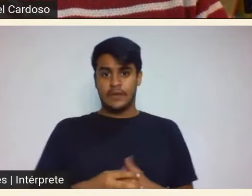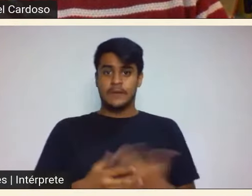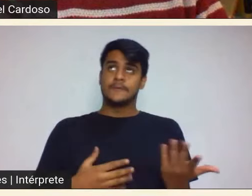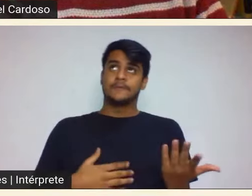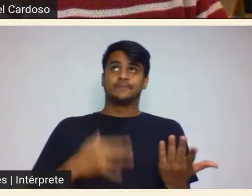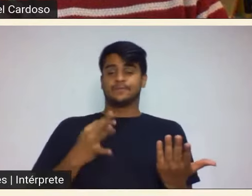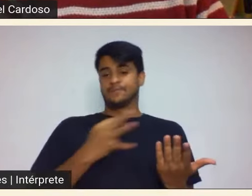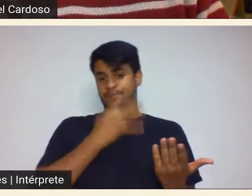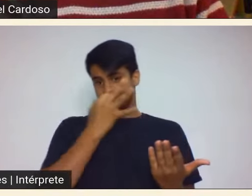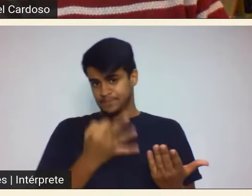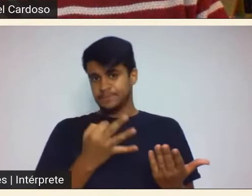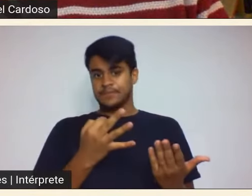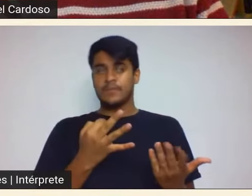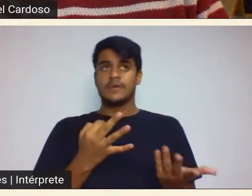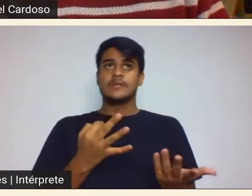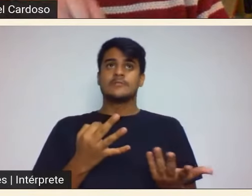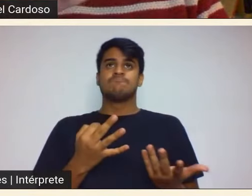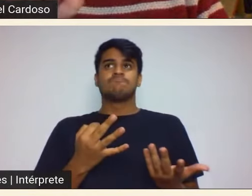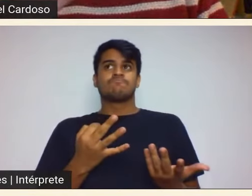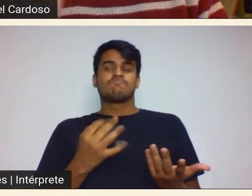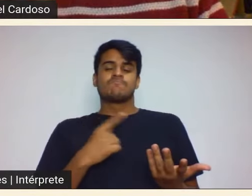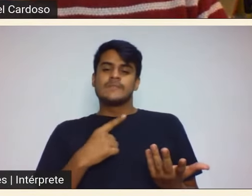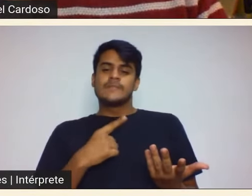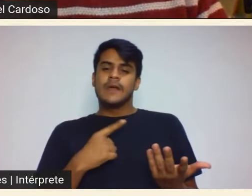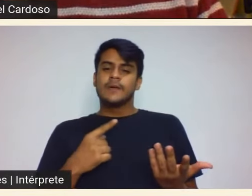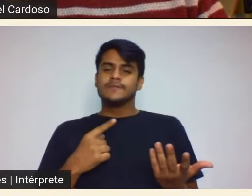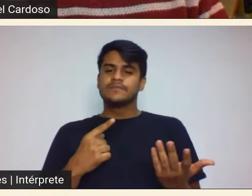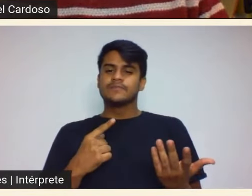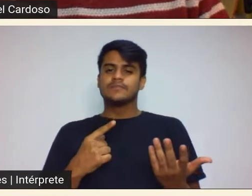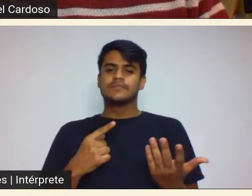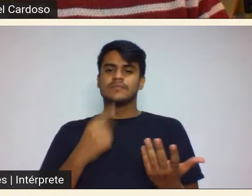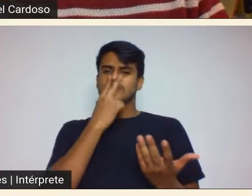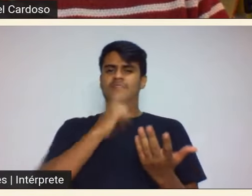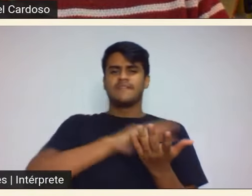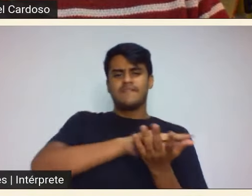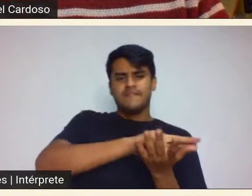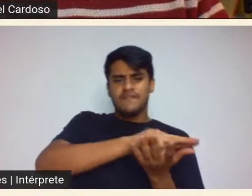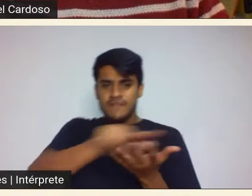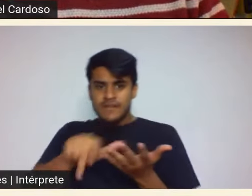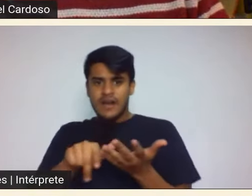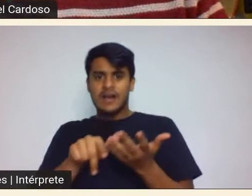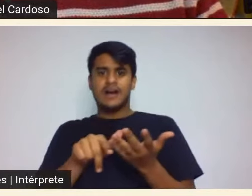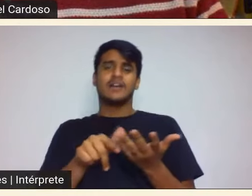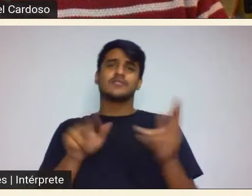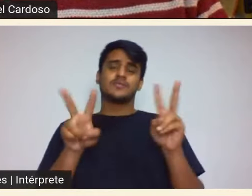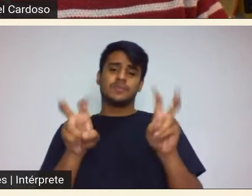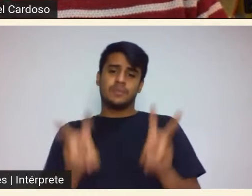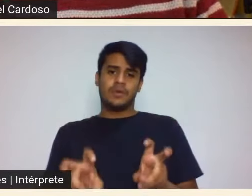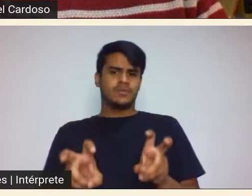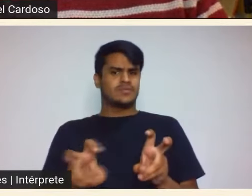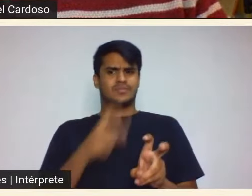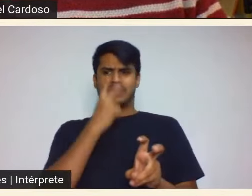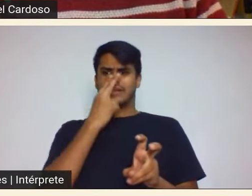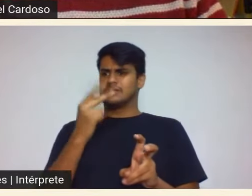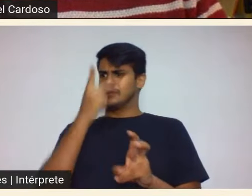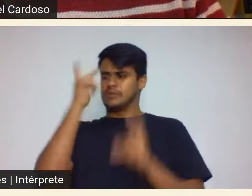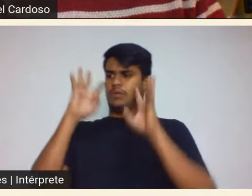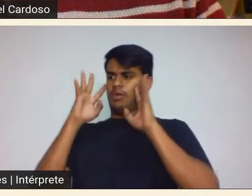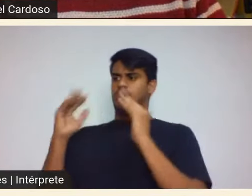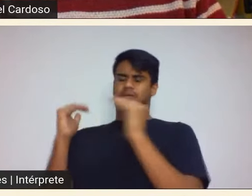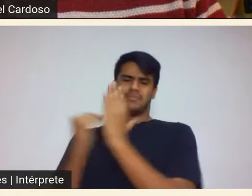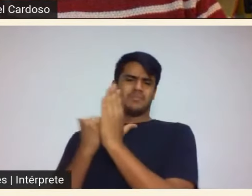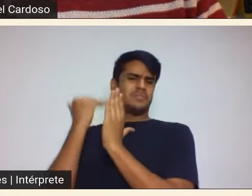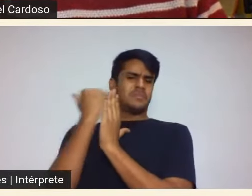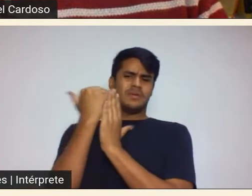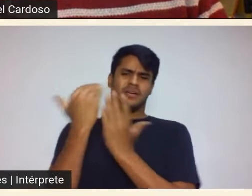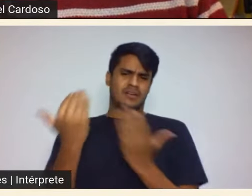a relação, os bailes do Spam têm sido, assim, superestimados, né? Eles devem ter sido muito